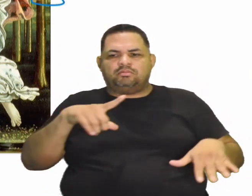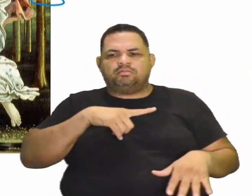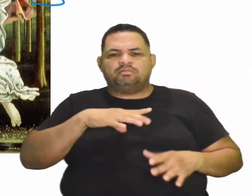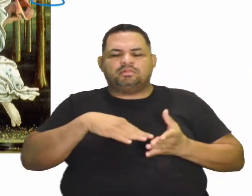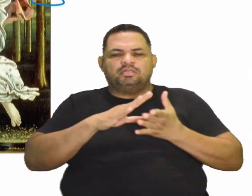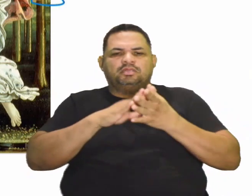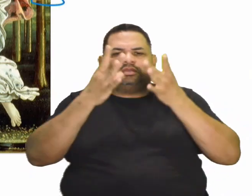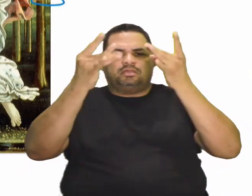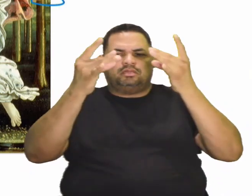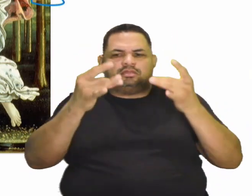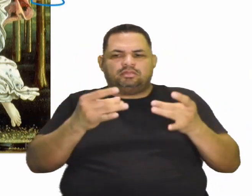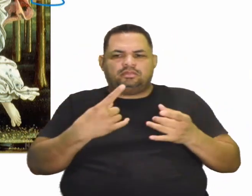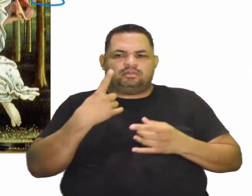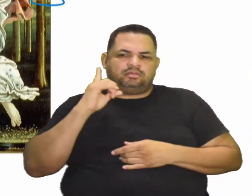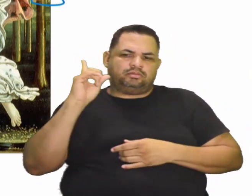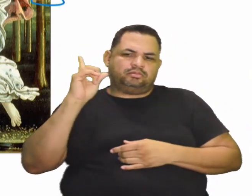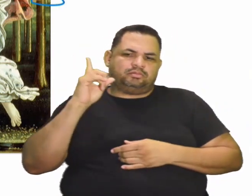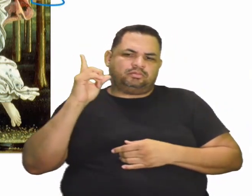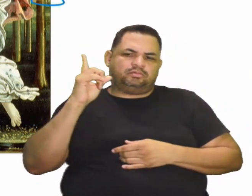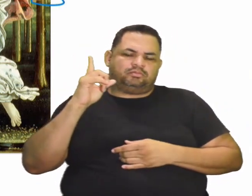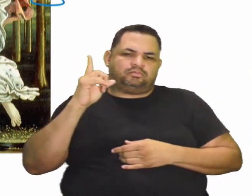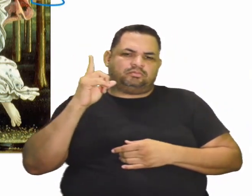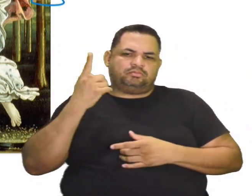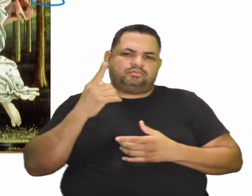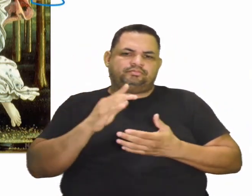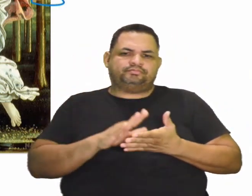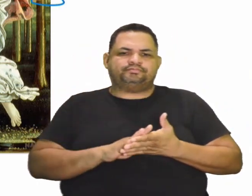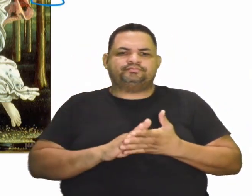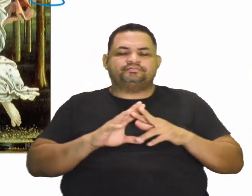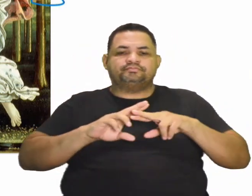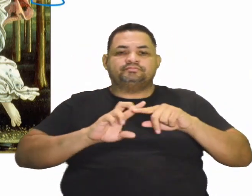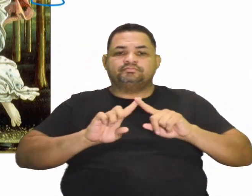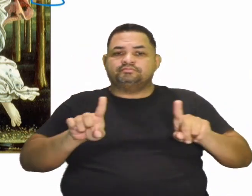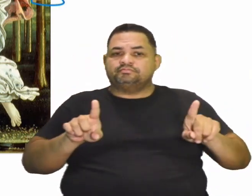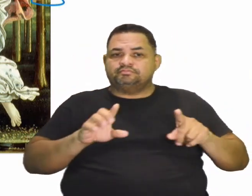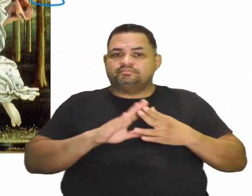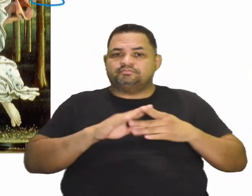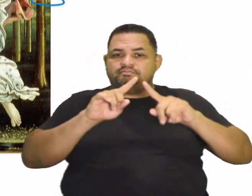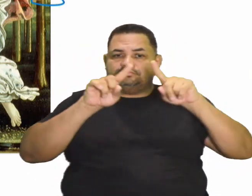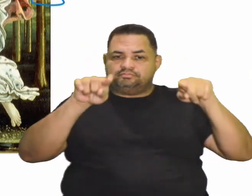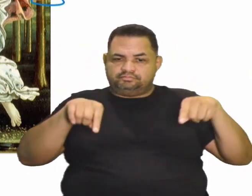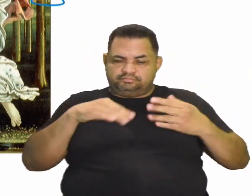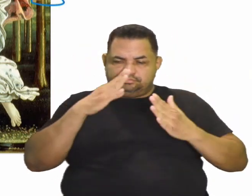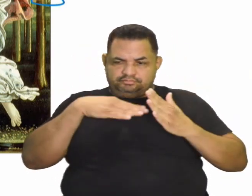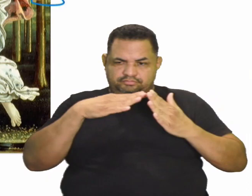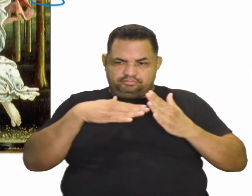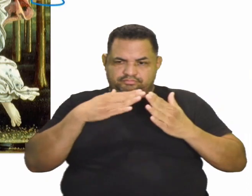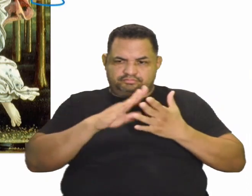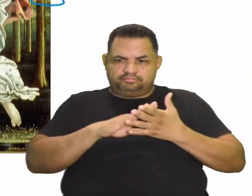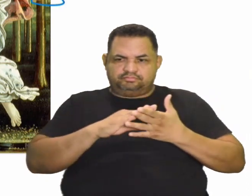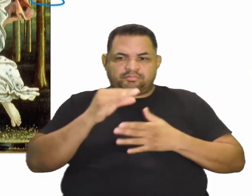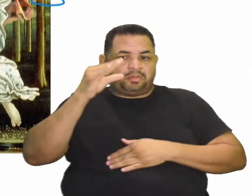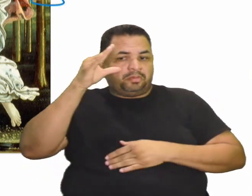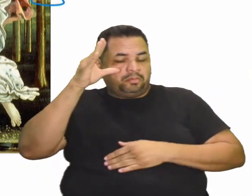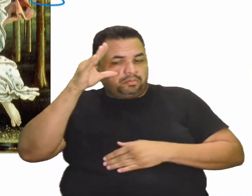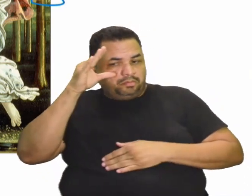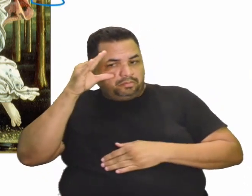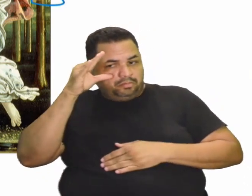estar destacando, porém, uma obra muito